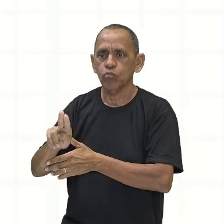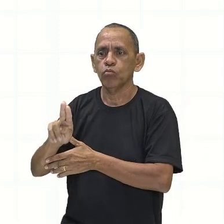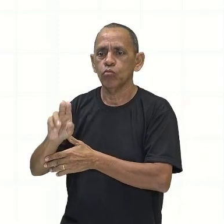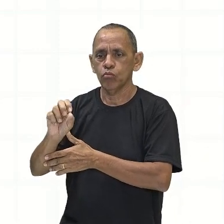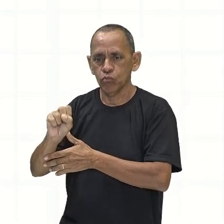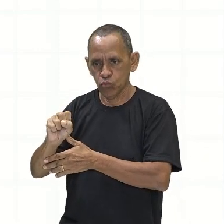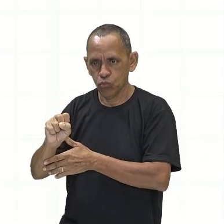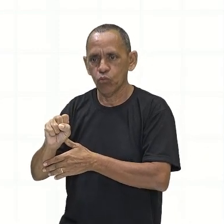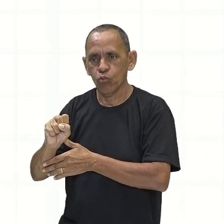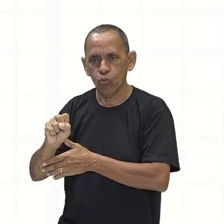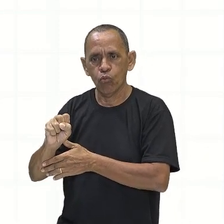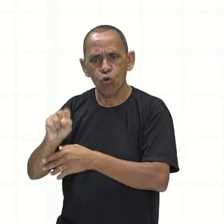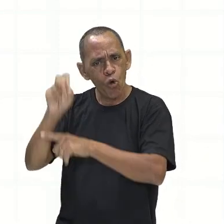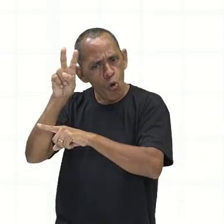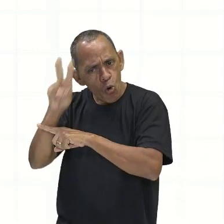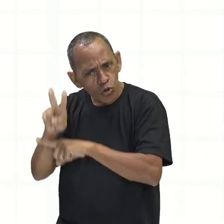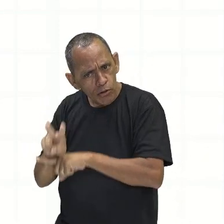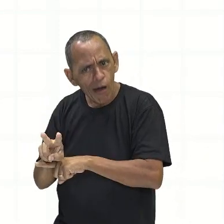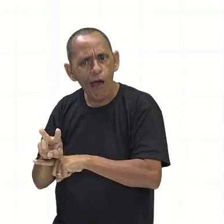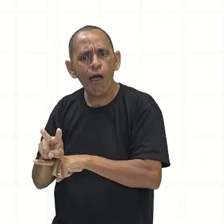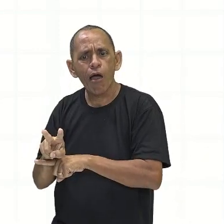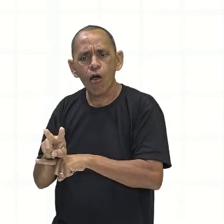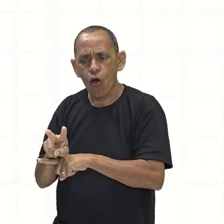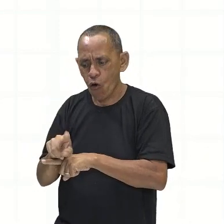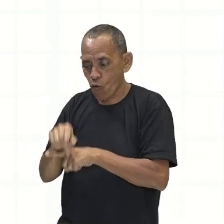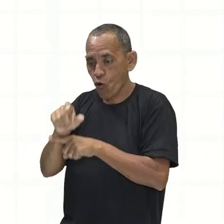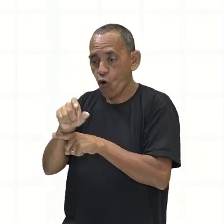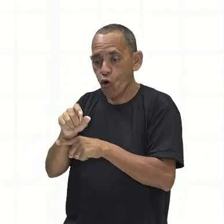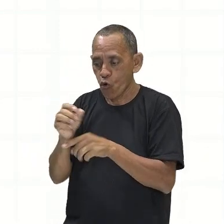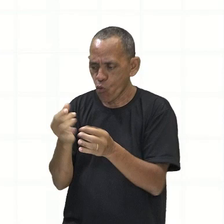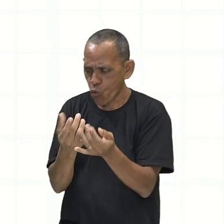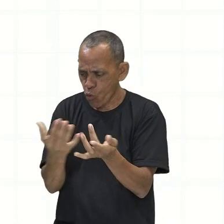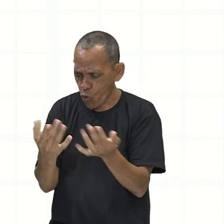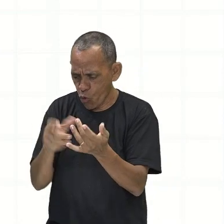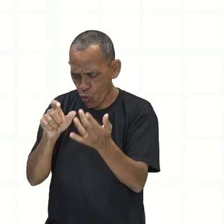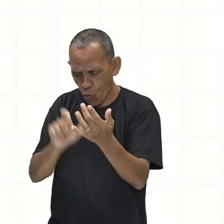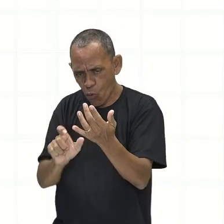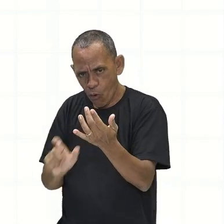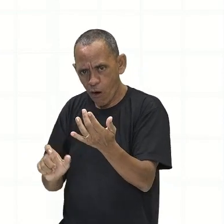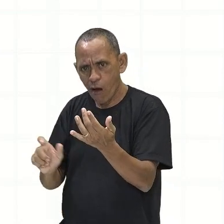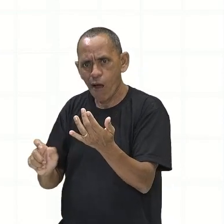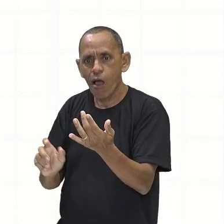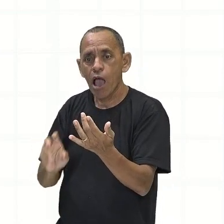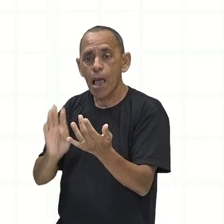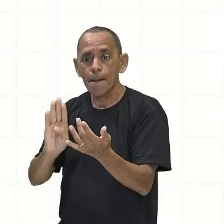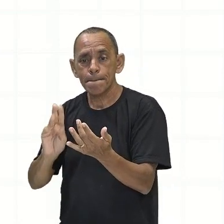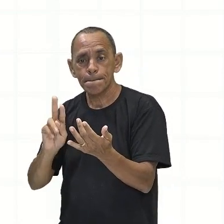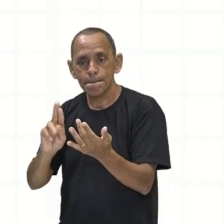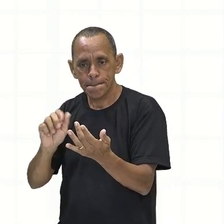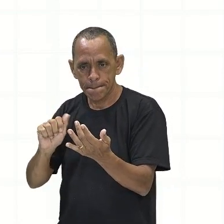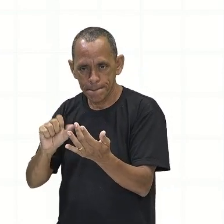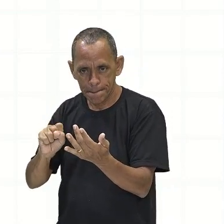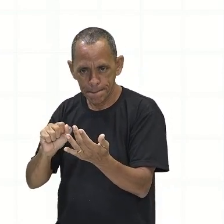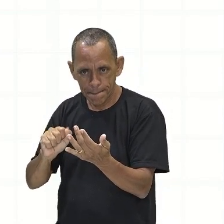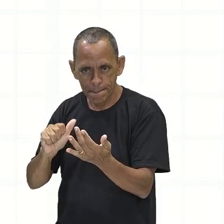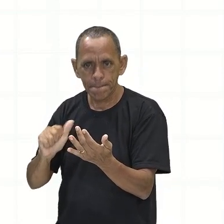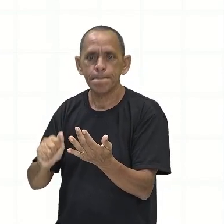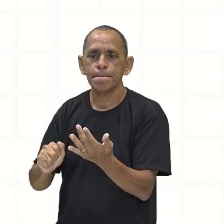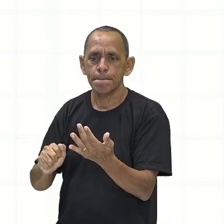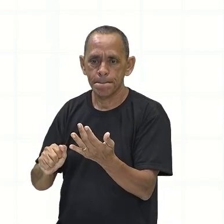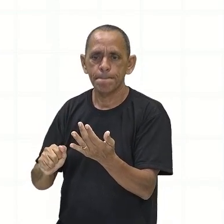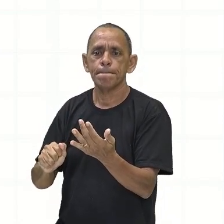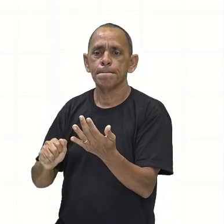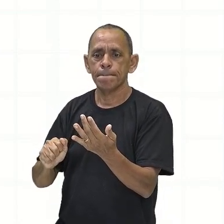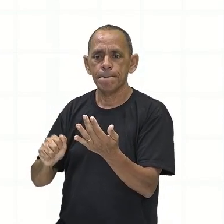Quando eu falo brasa, você já imagina que é aquele elemento que faz parte do fogo. Para não repetir, ele utiliza aqui